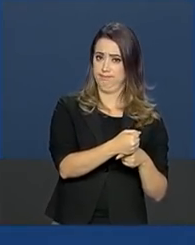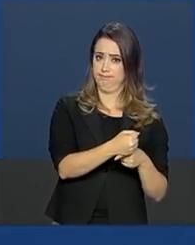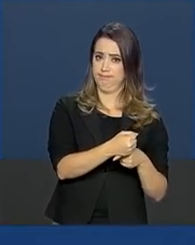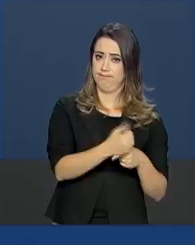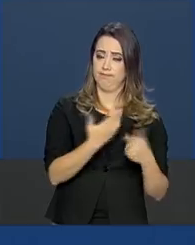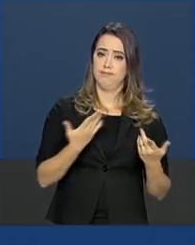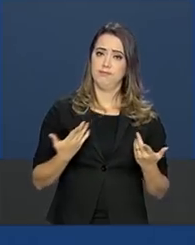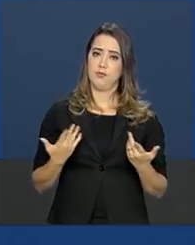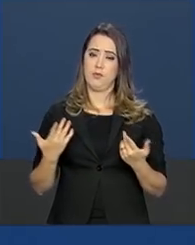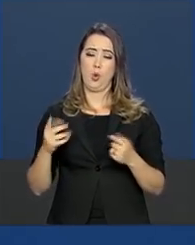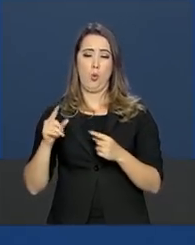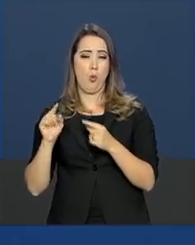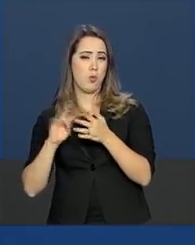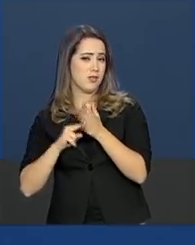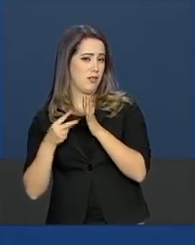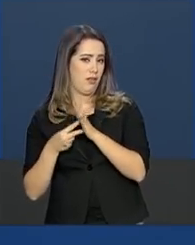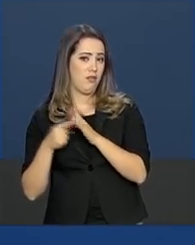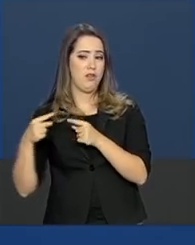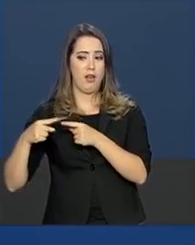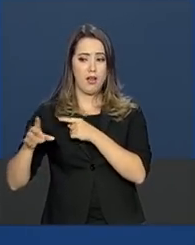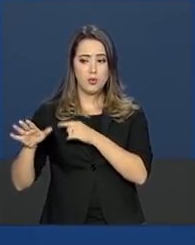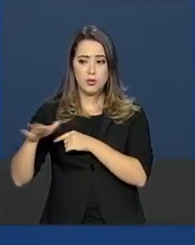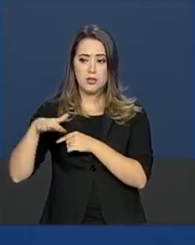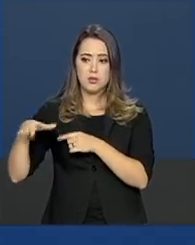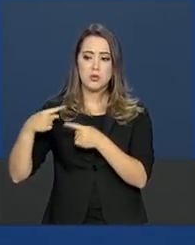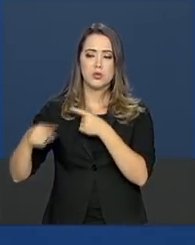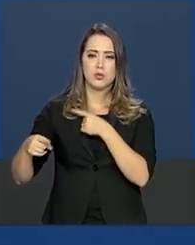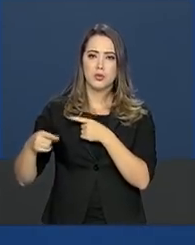ser, mais uma vez, volto a dizer, um conceito